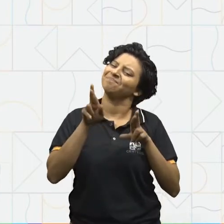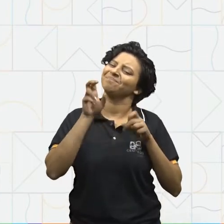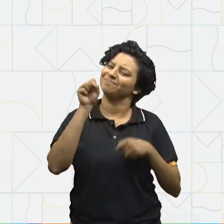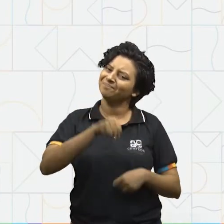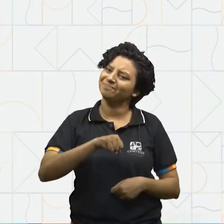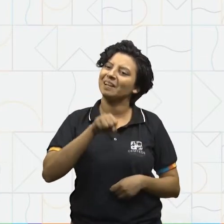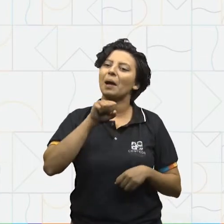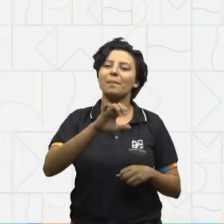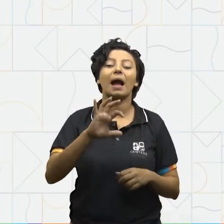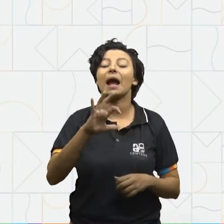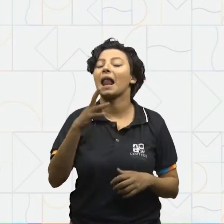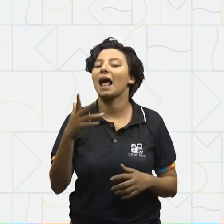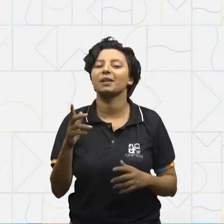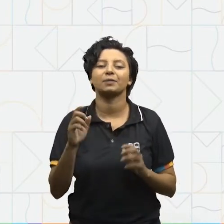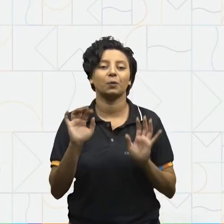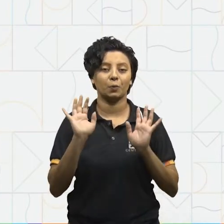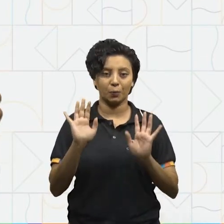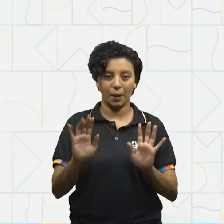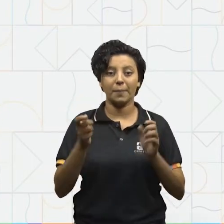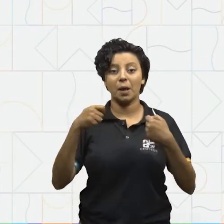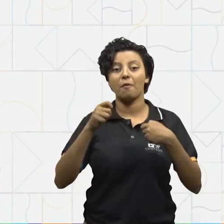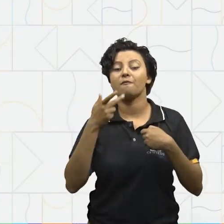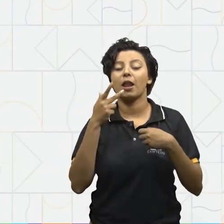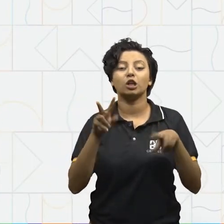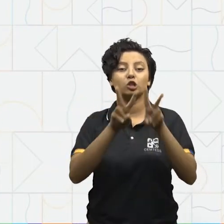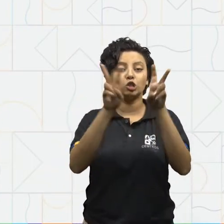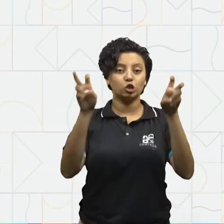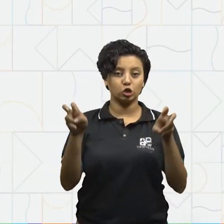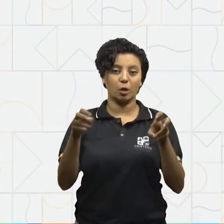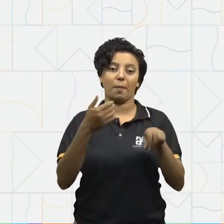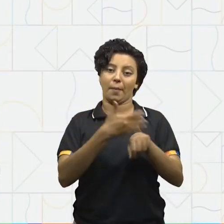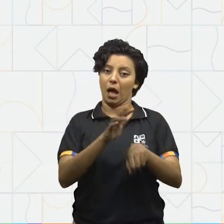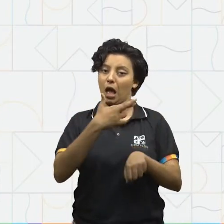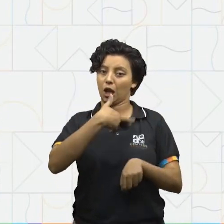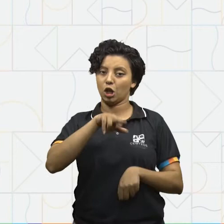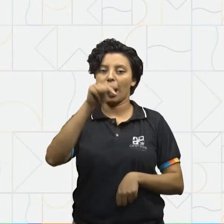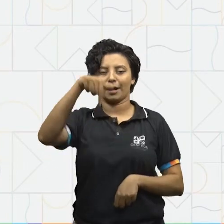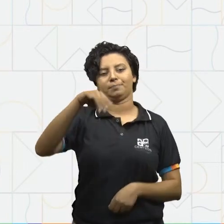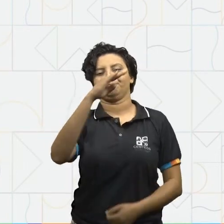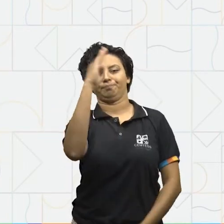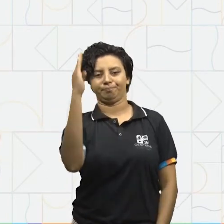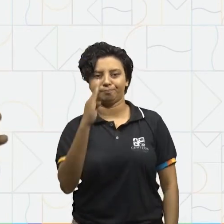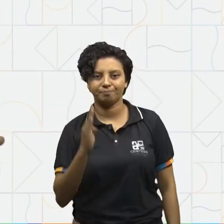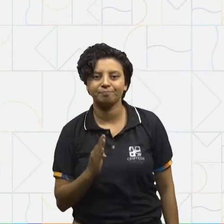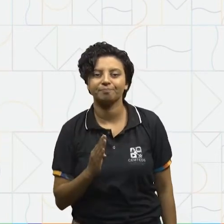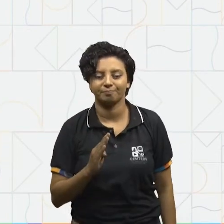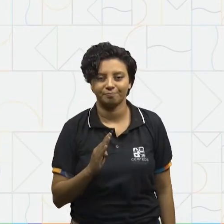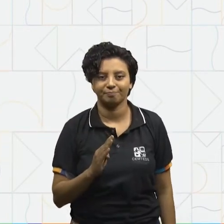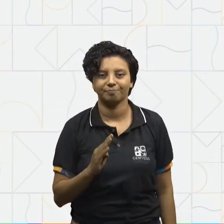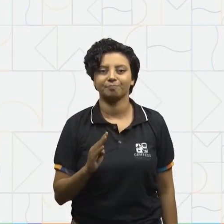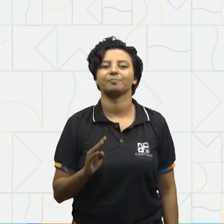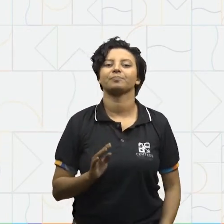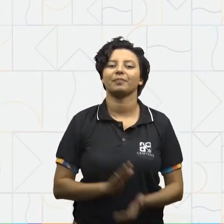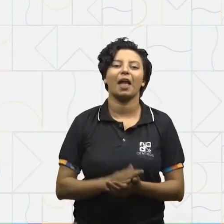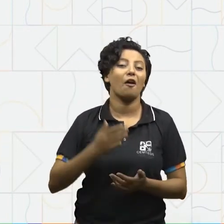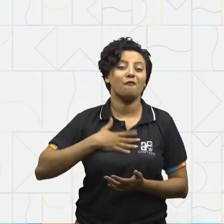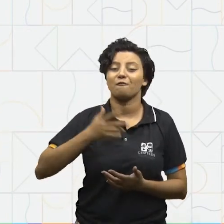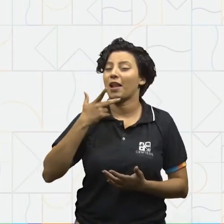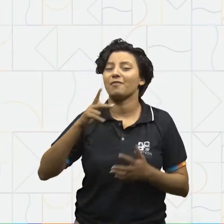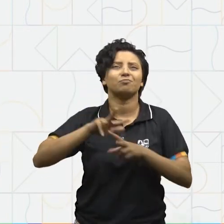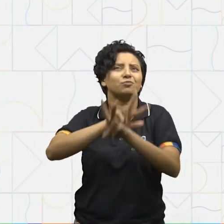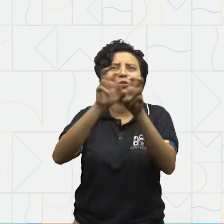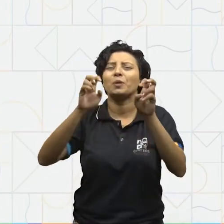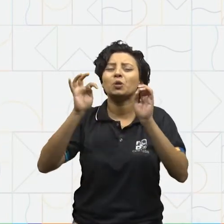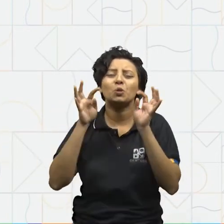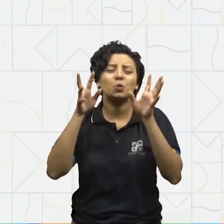claro que eu não podia deixar de falar da religiosidade de indígenas brasileiros. Por mim, falaria de todos, no